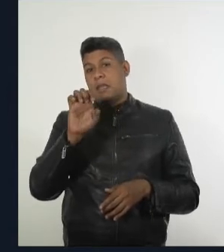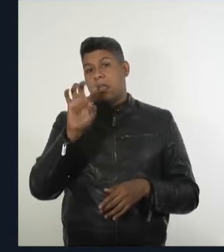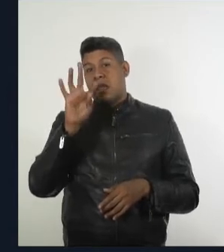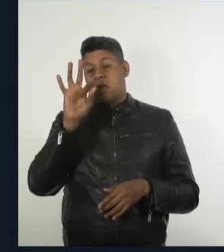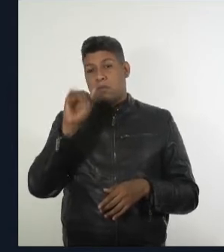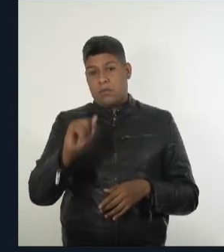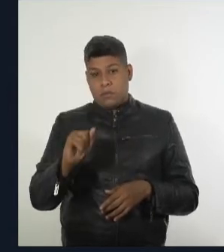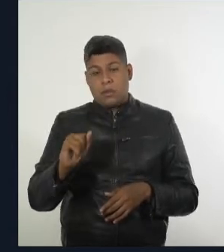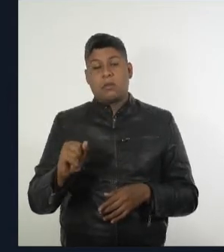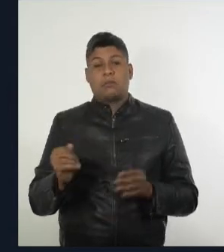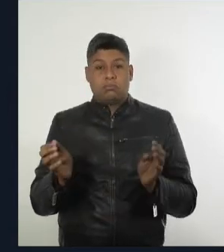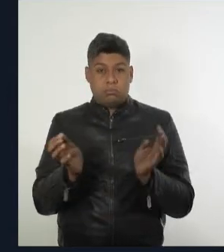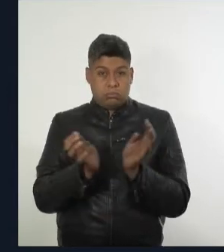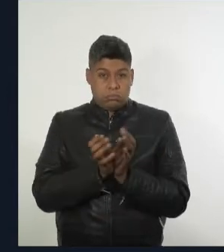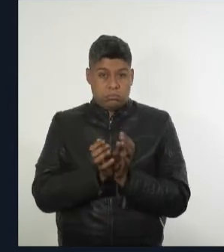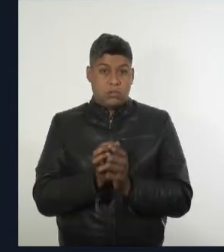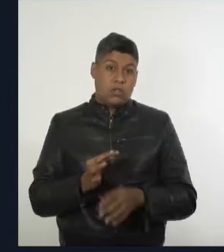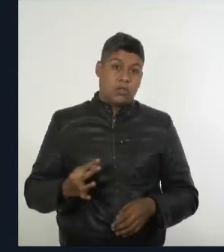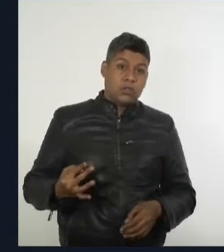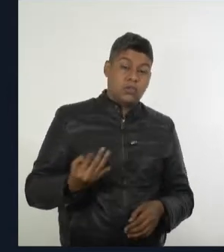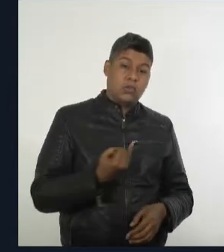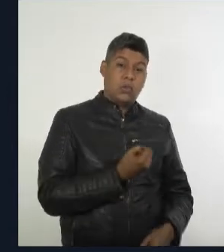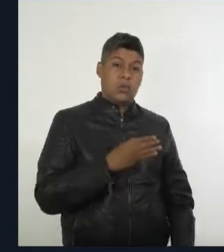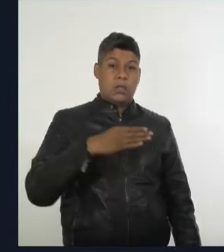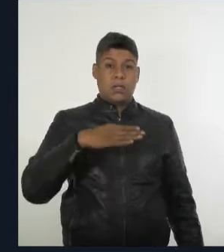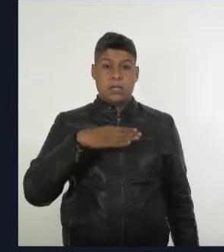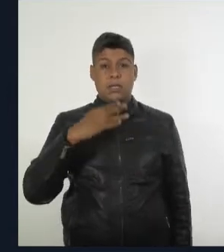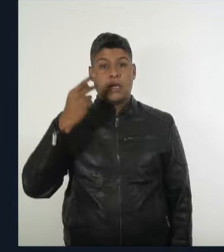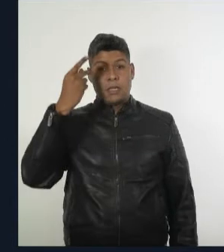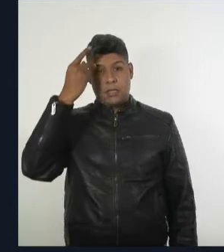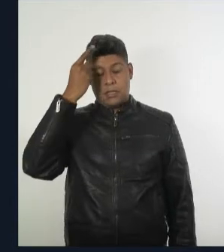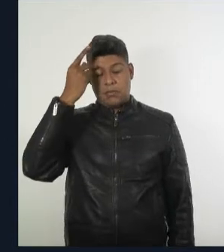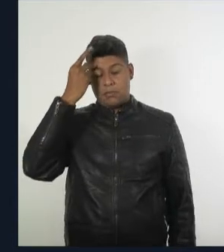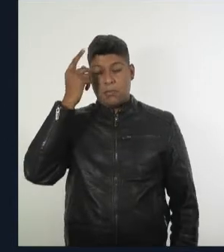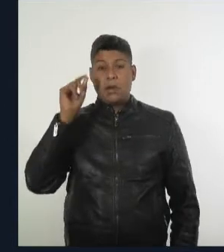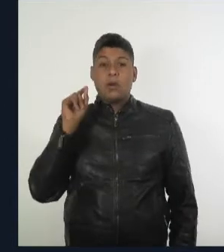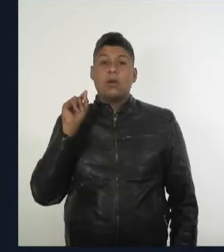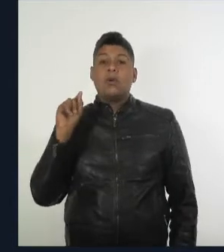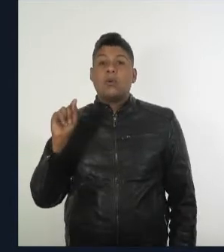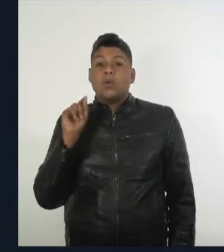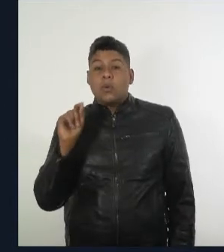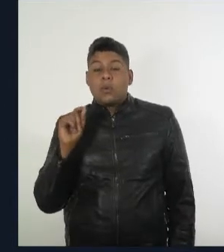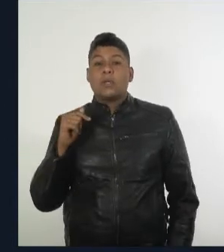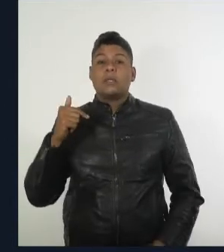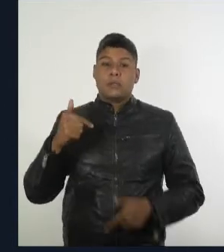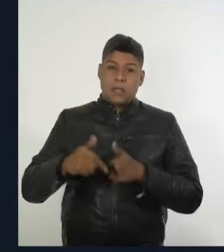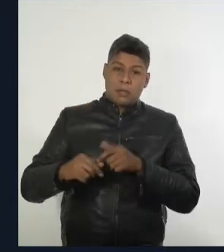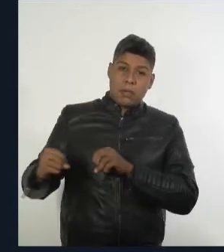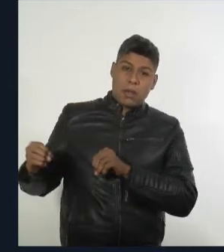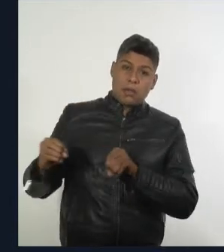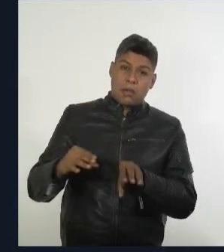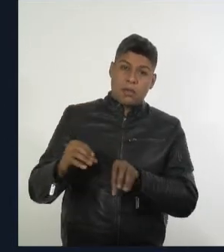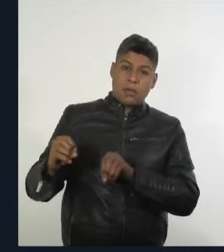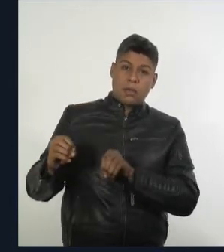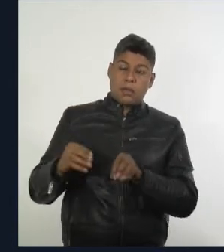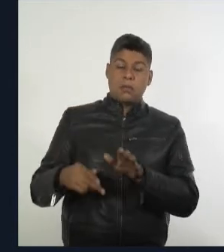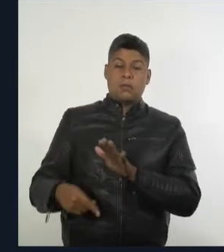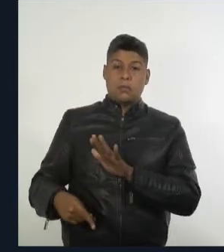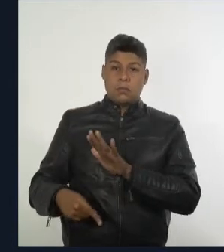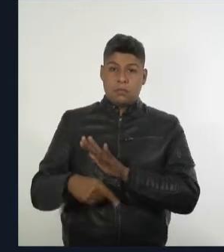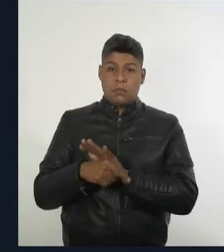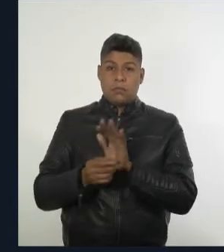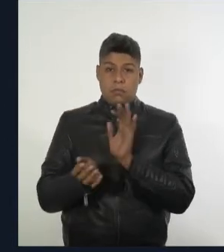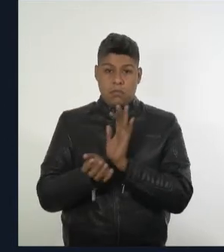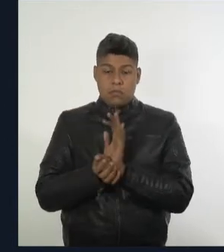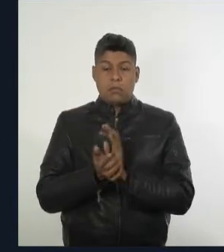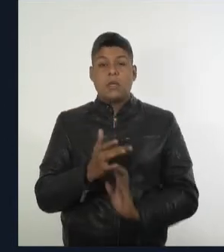ações comunitárias em toda a cidade de São Paulo, num trabalho educativo feito pelas nossas